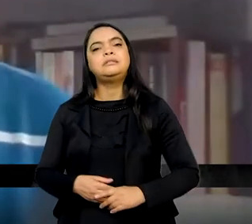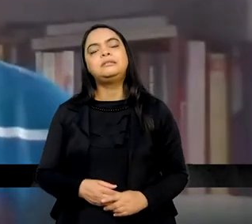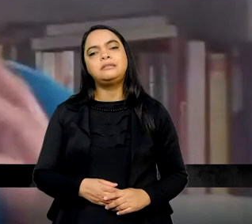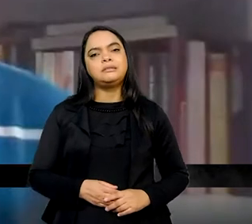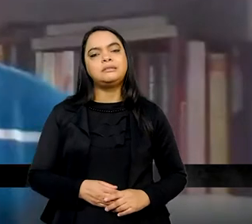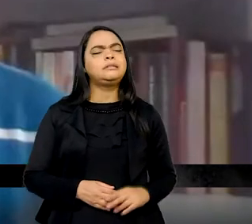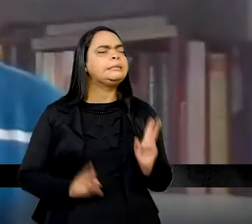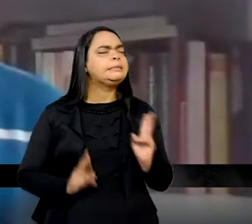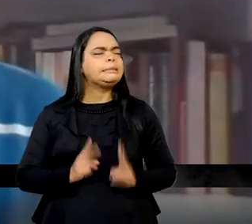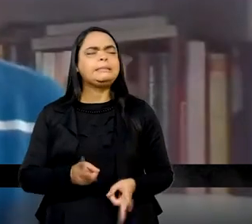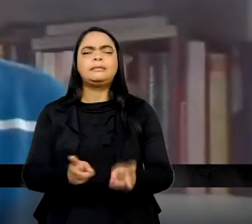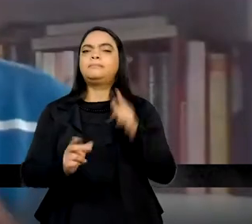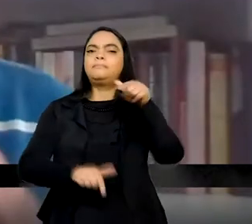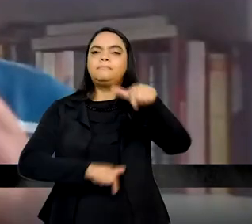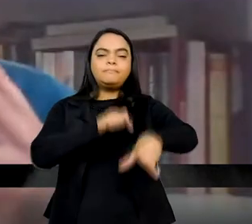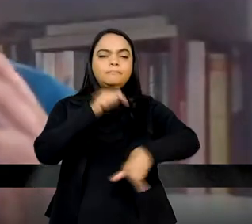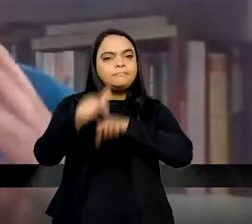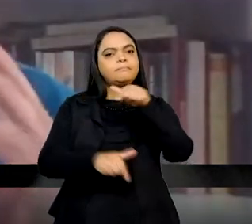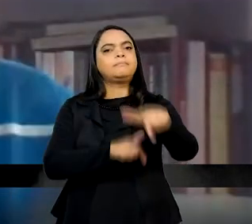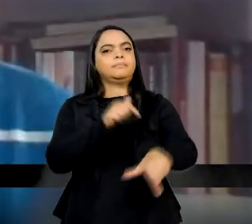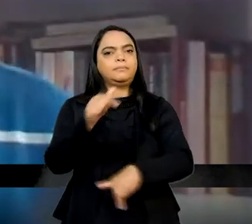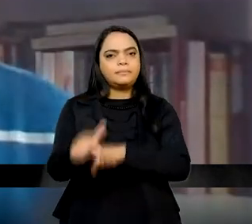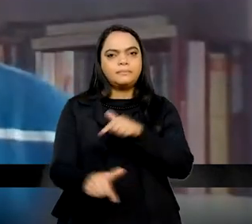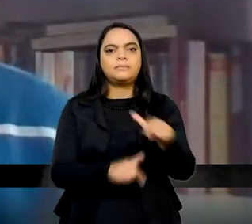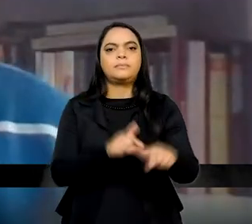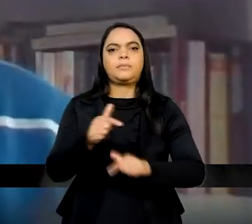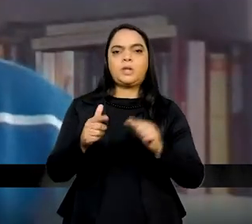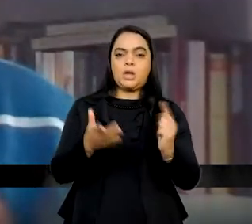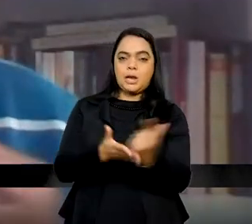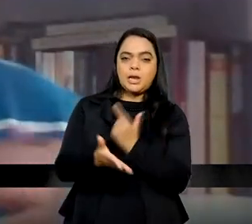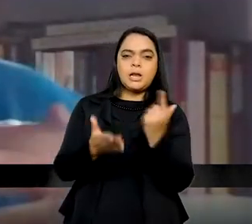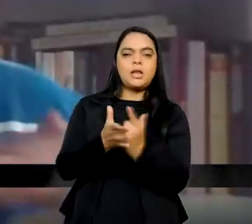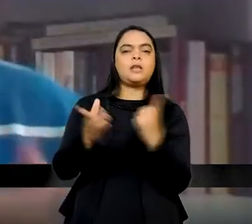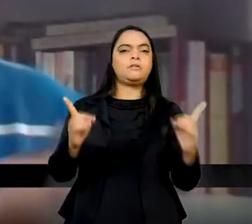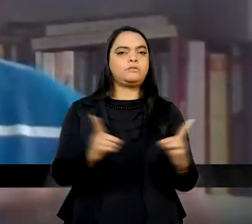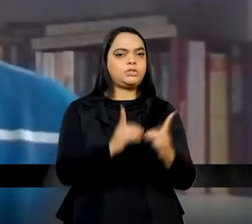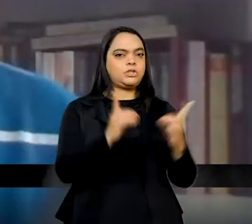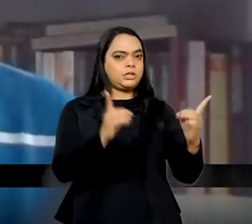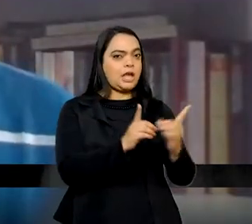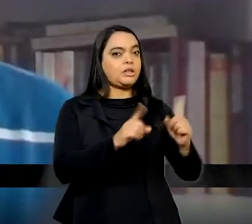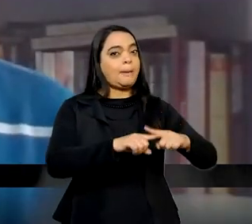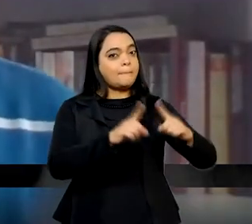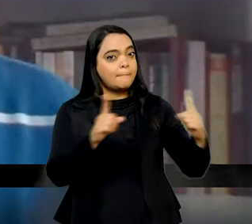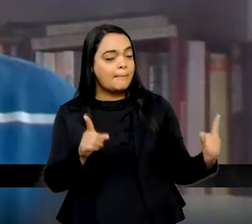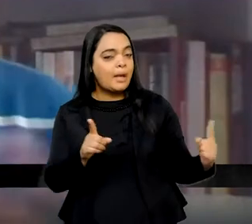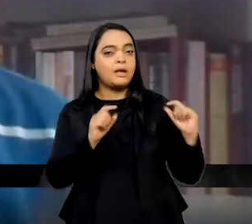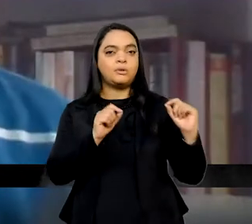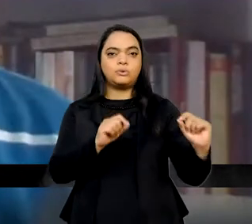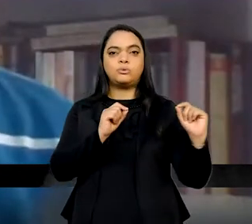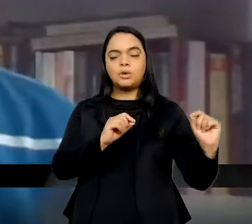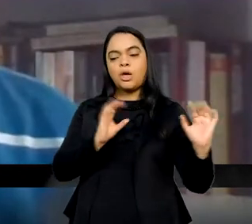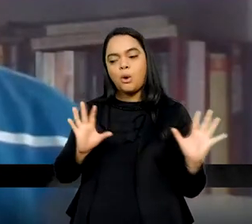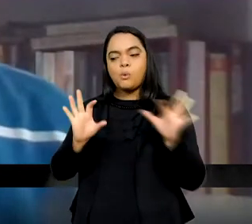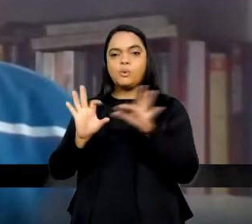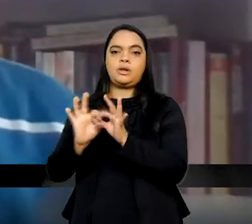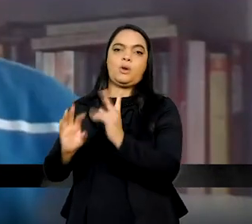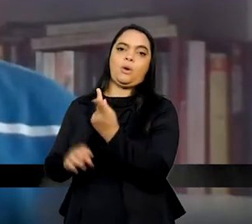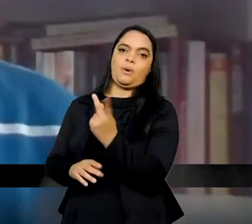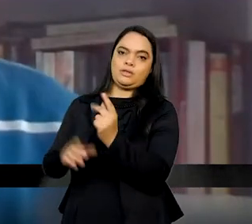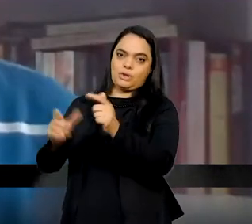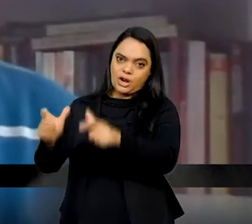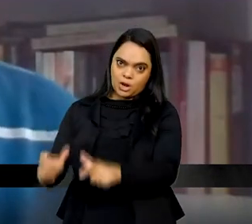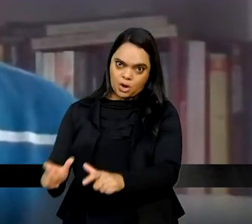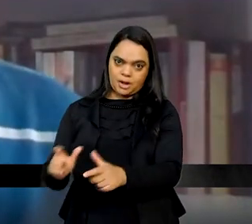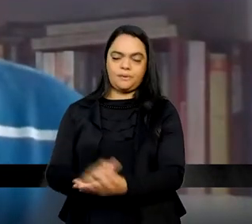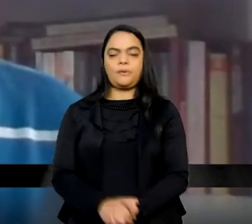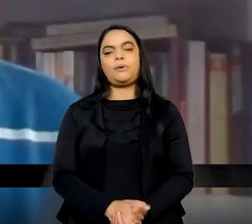eu sempre trabalhava o livro didático, mas sempre fazendo pontes com a história local.